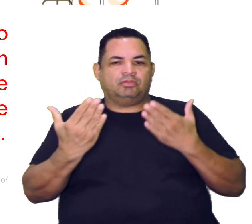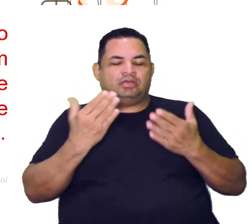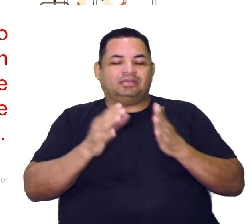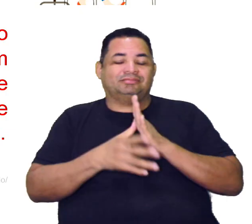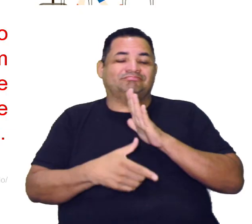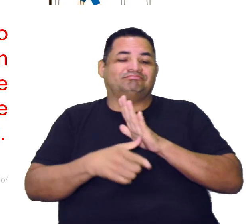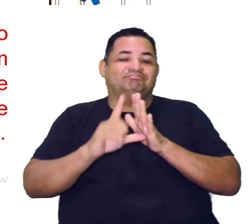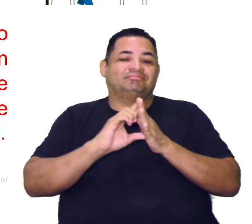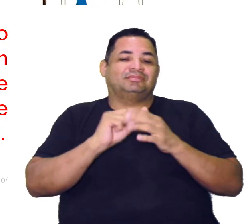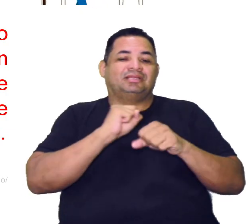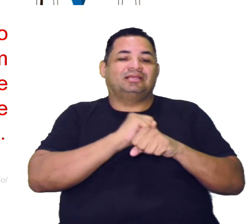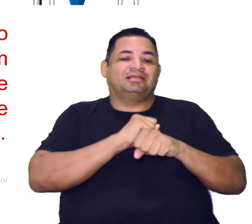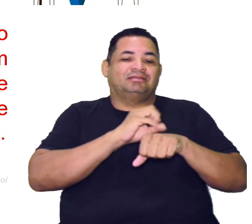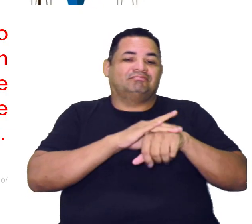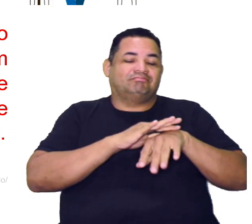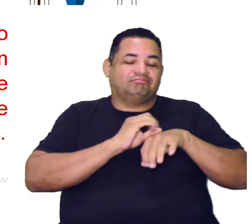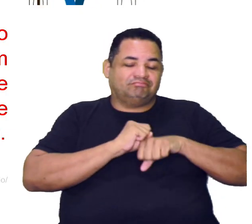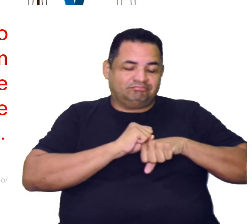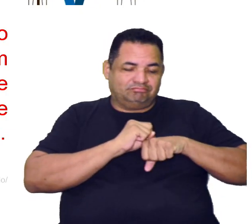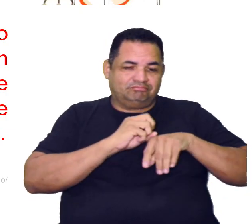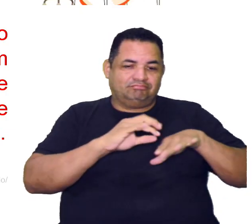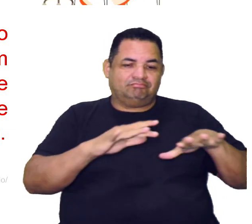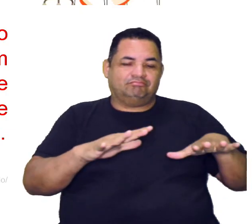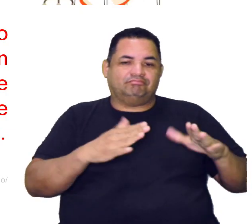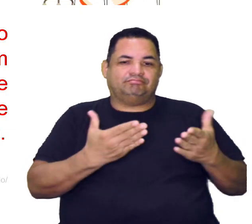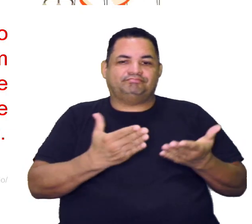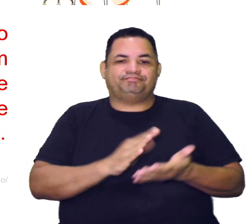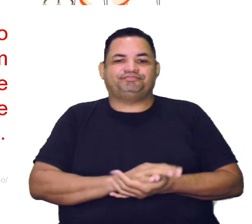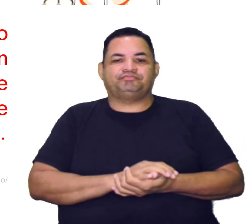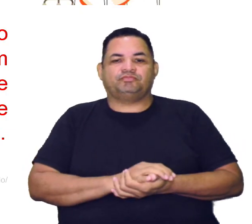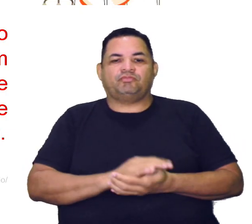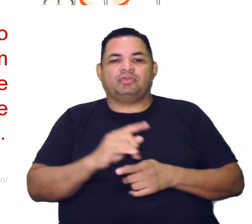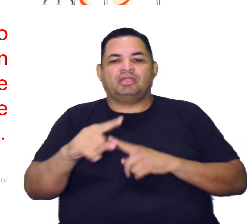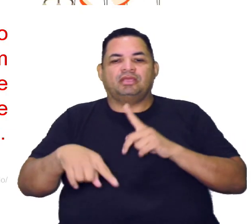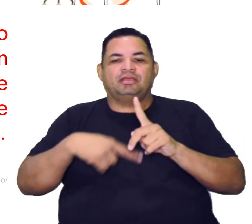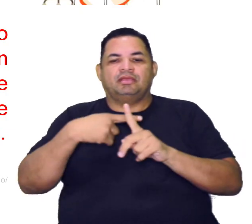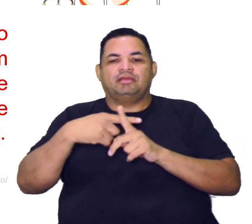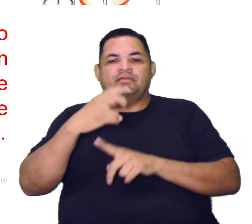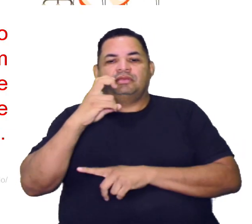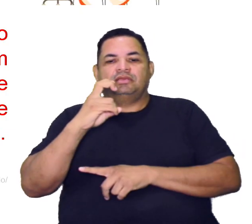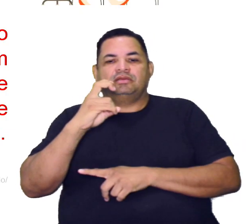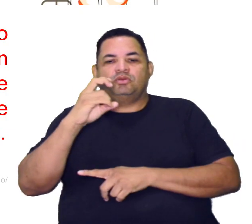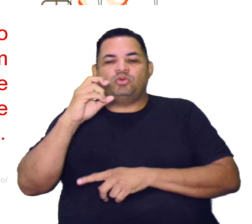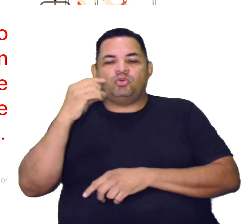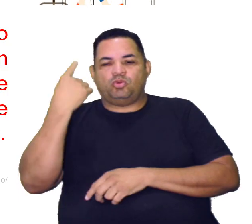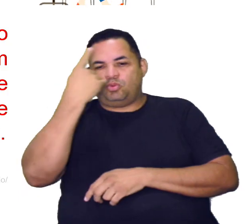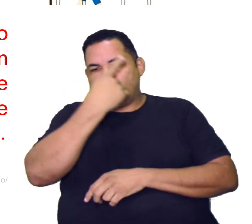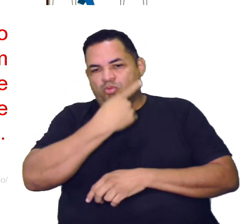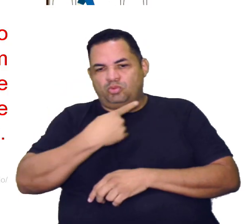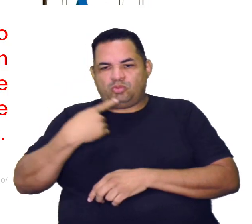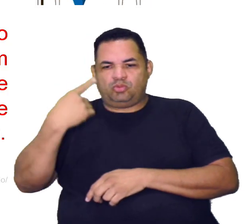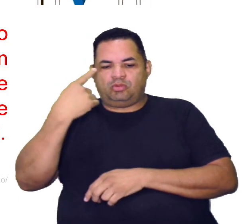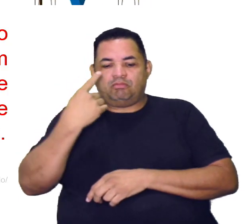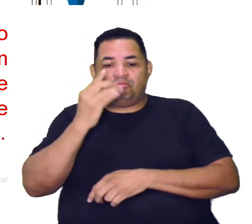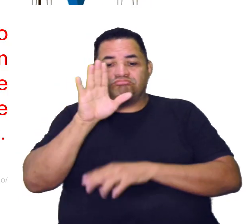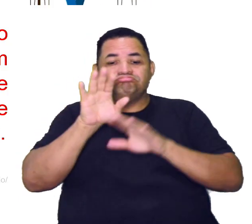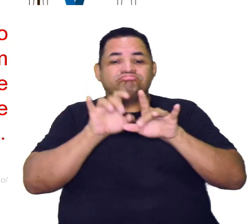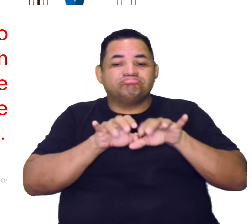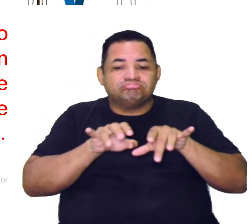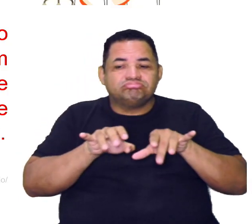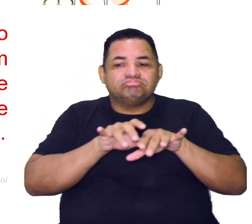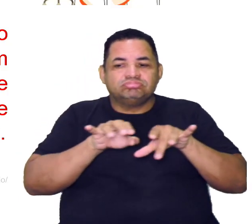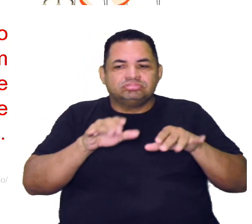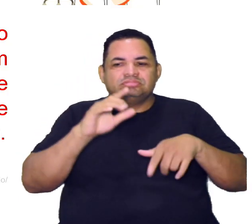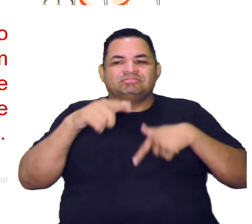da pandemia, mais tempo sentado, né, e mais de 5 horas diante do computador, ou seja, a gente começou a